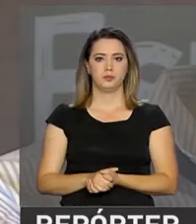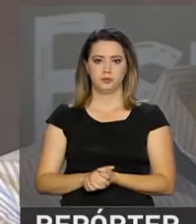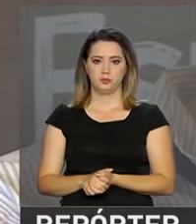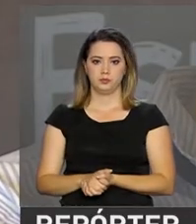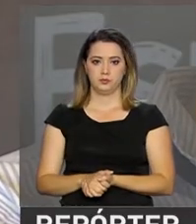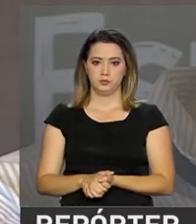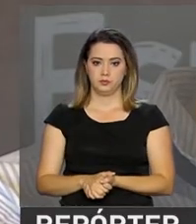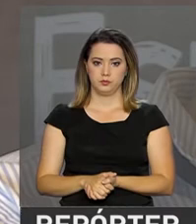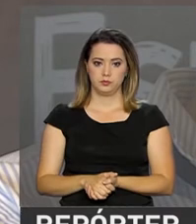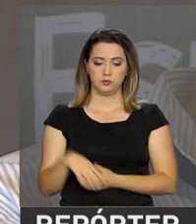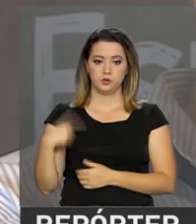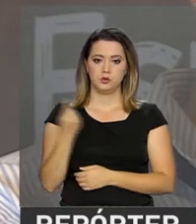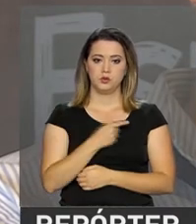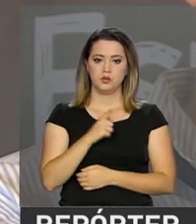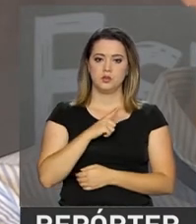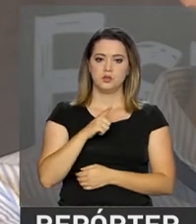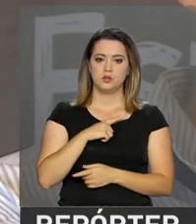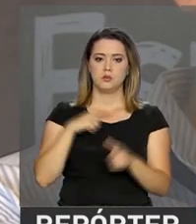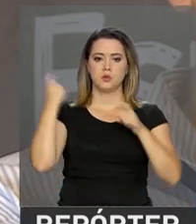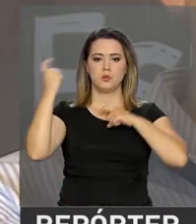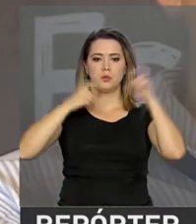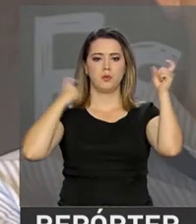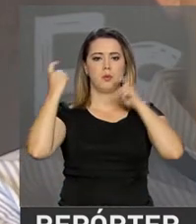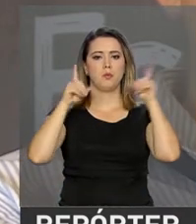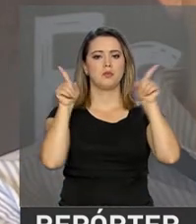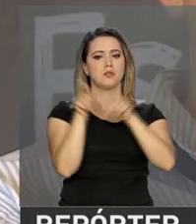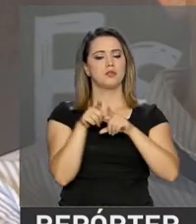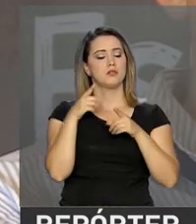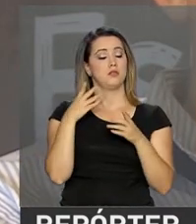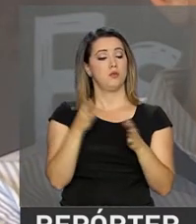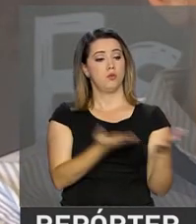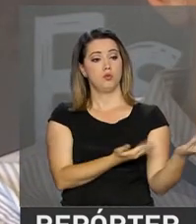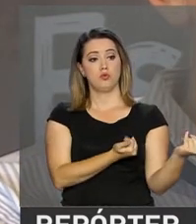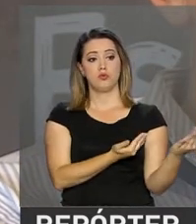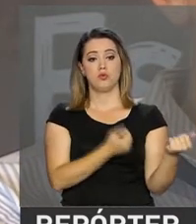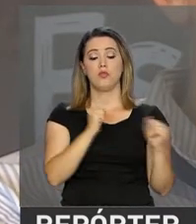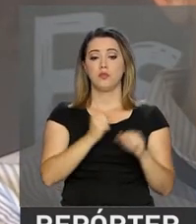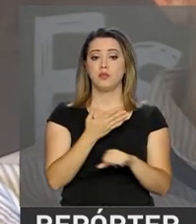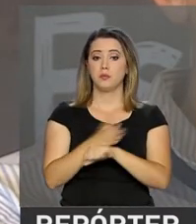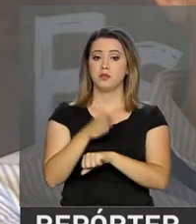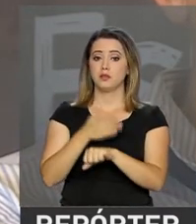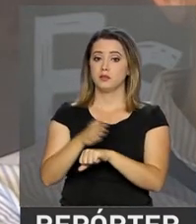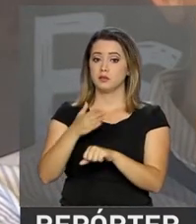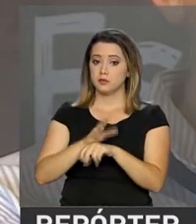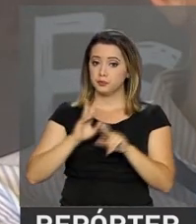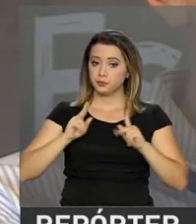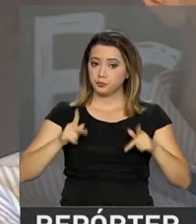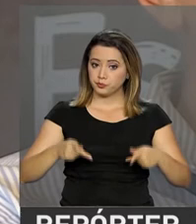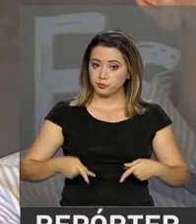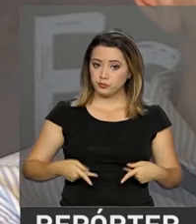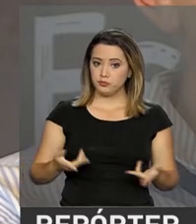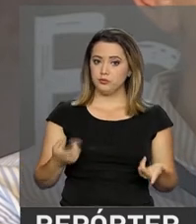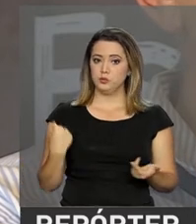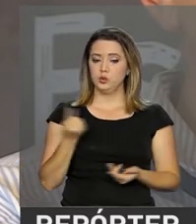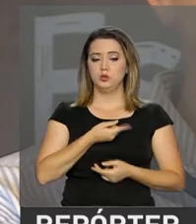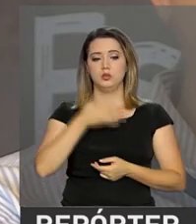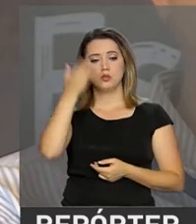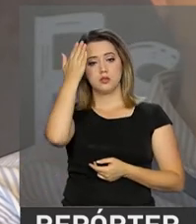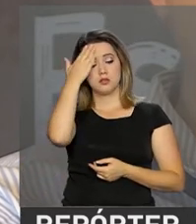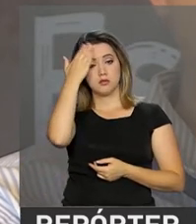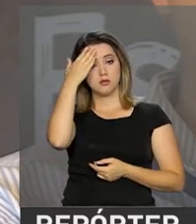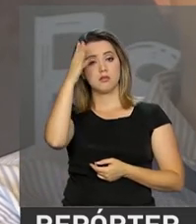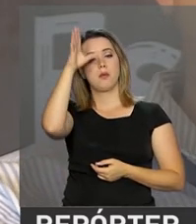tem uma preocupação muito grande com a formação dos jovens, e também com a capacitação de recursos humanos e acredita que a astronomia é um